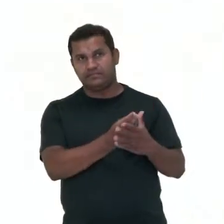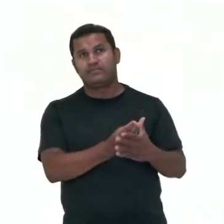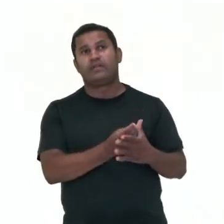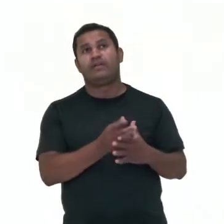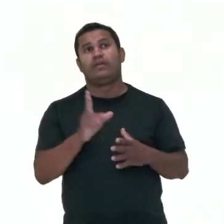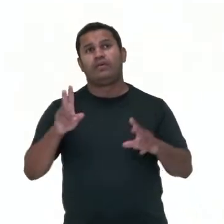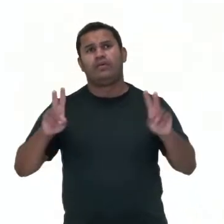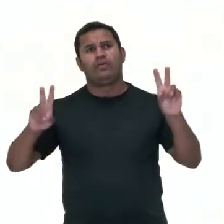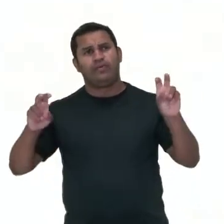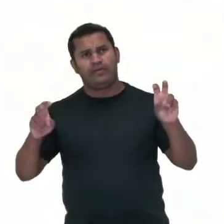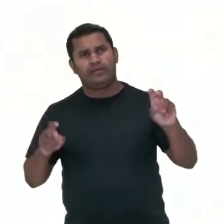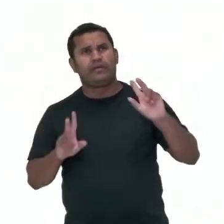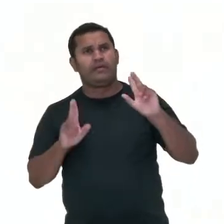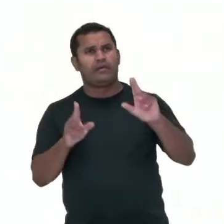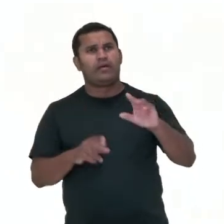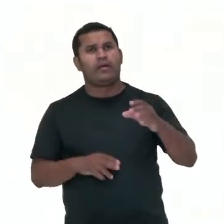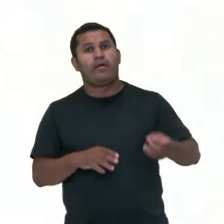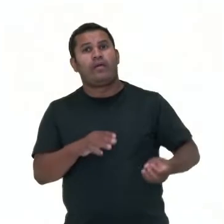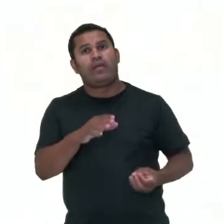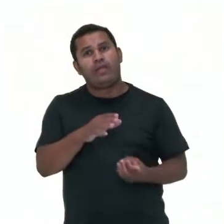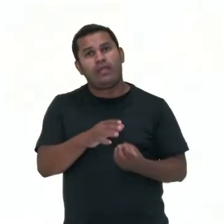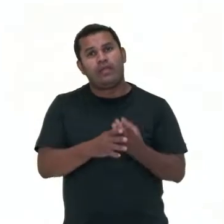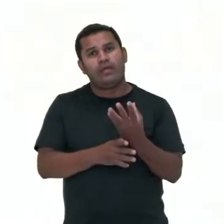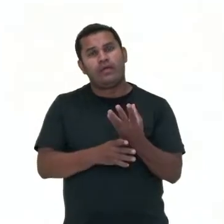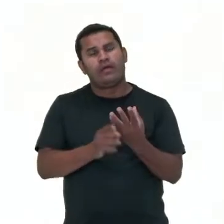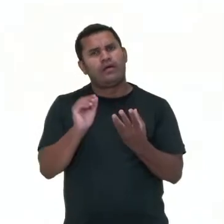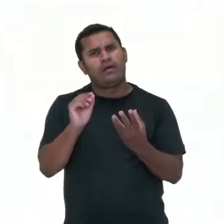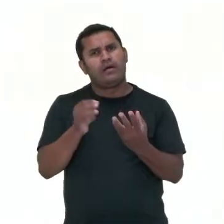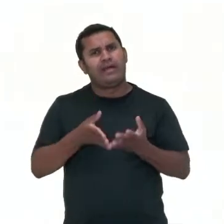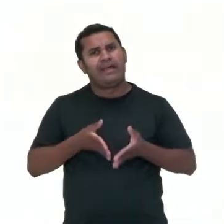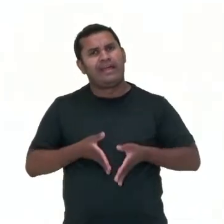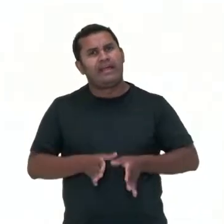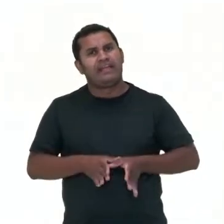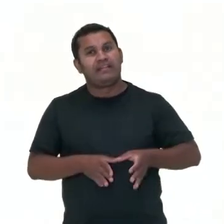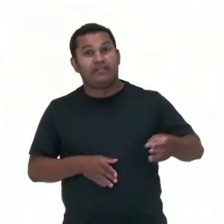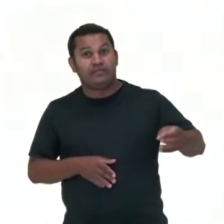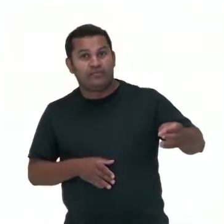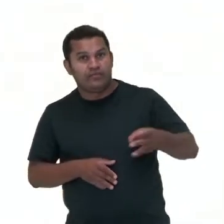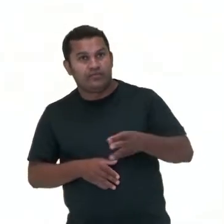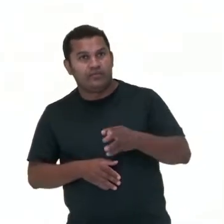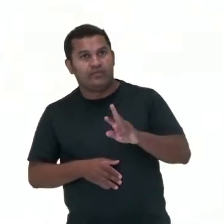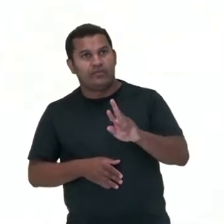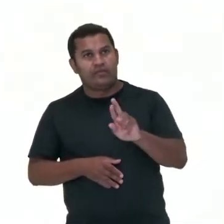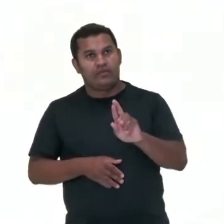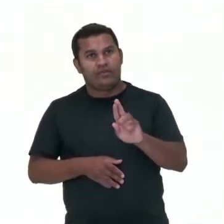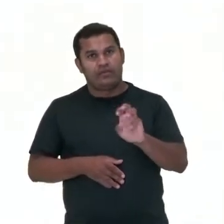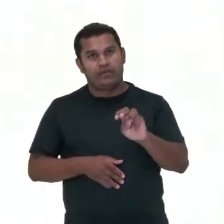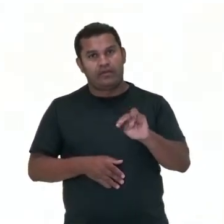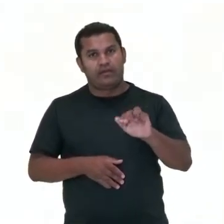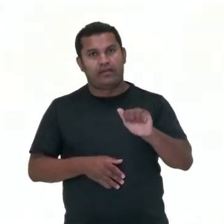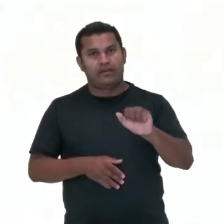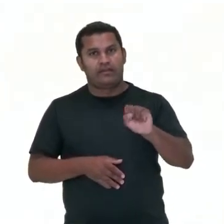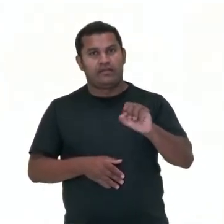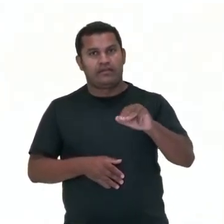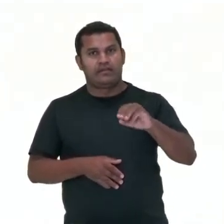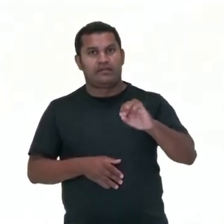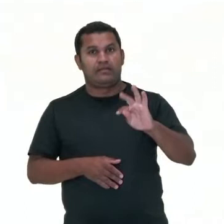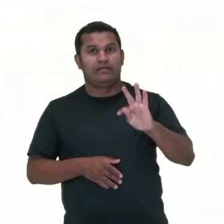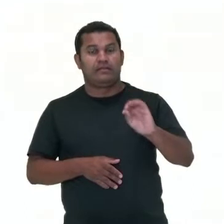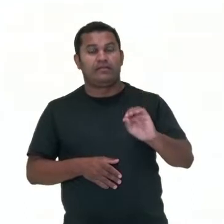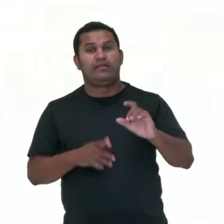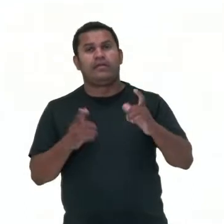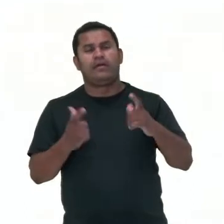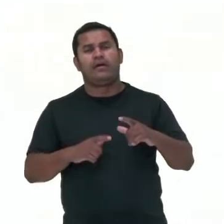exatamente que está renascendo a arte antiga e dá início ao humanismo. O que é o humanismo? O humanismo é quando o homem se coloca como foco principal. Antigamente nós